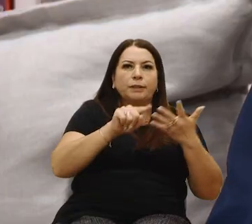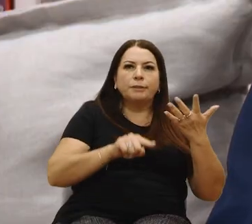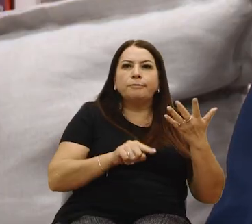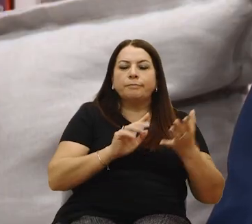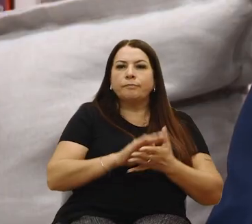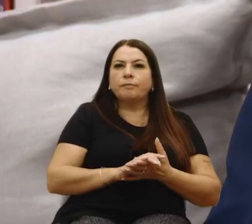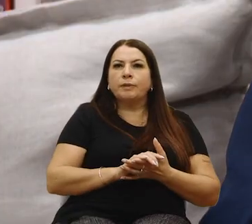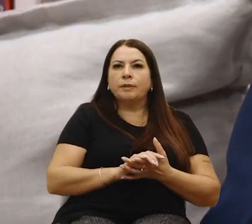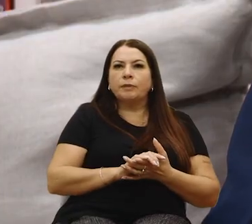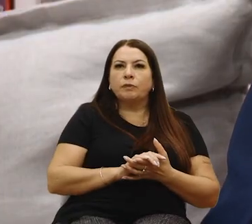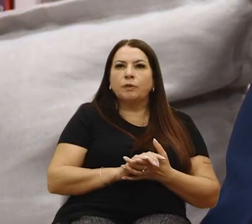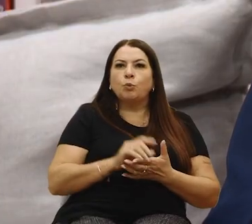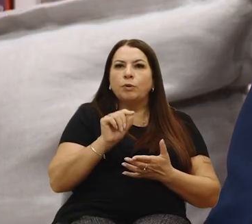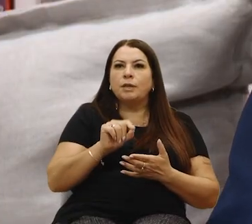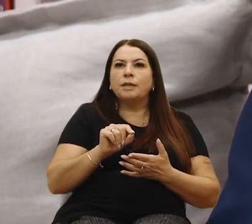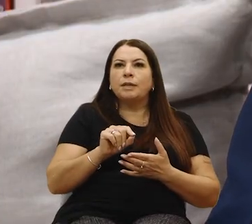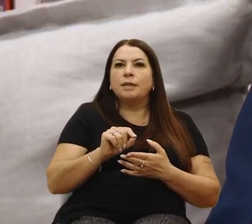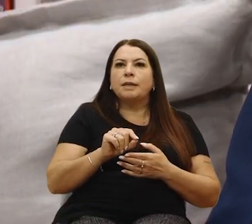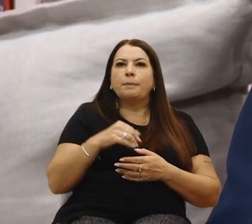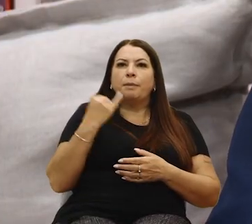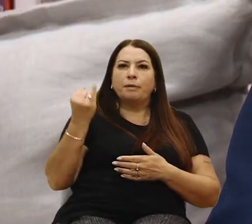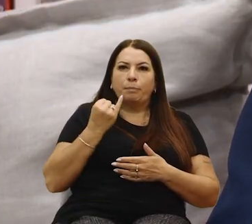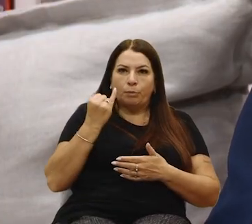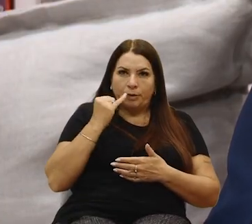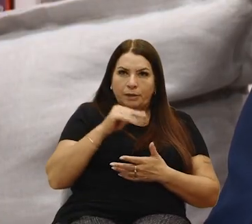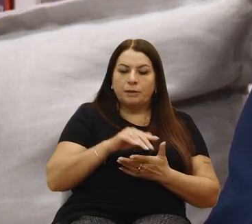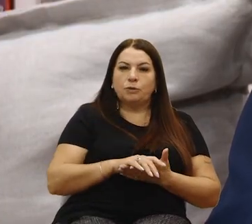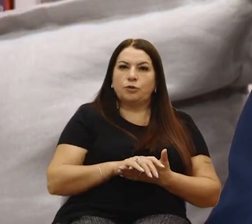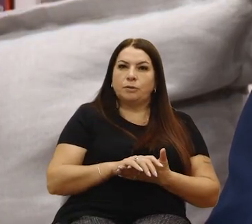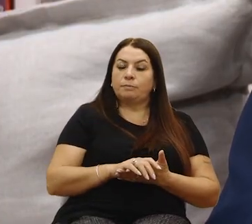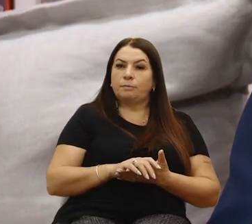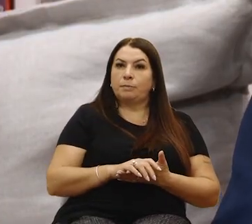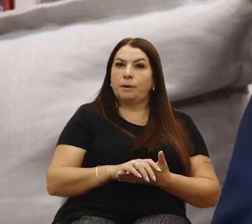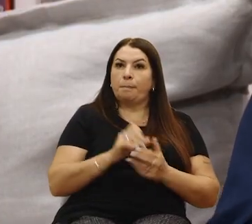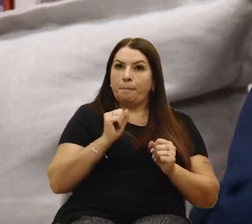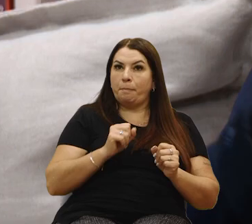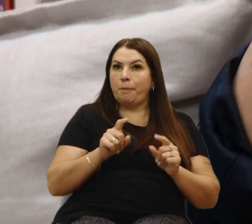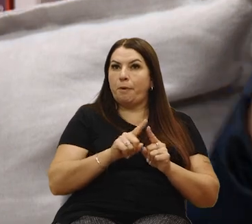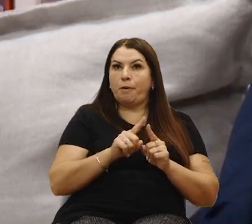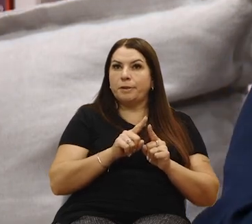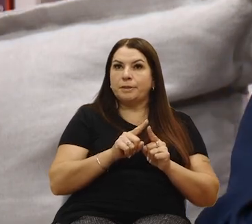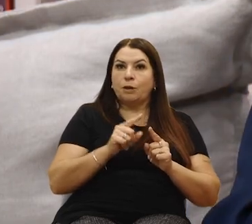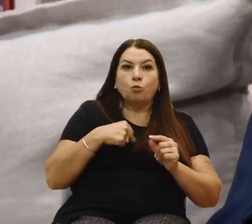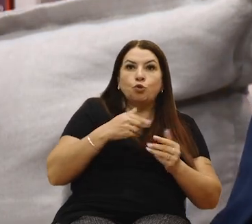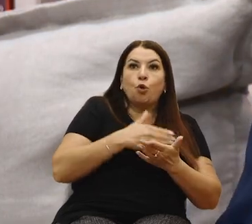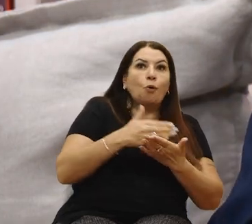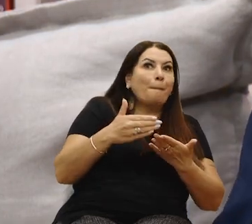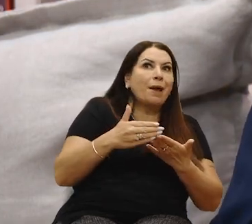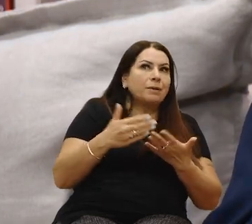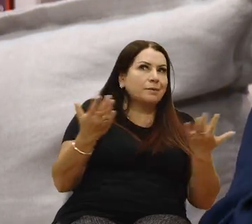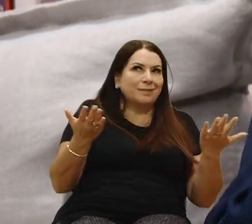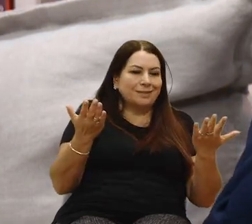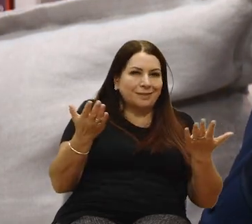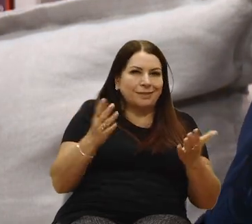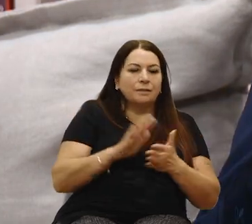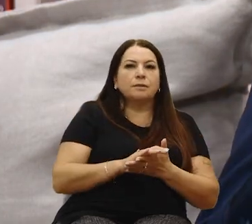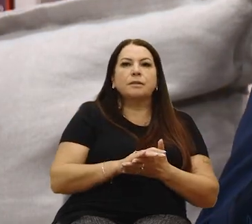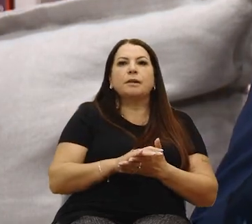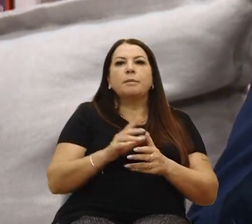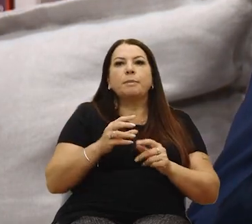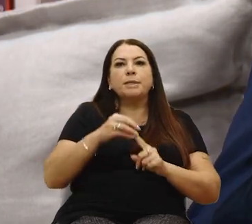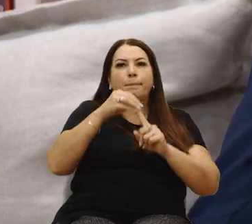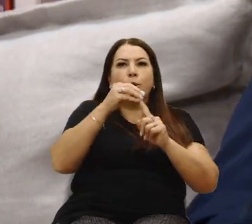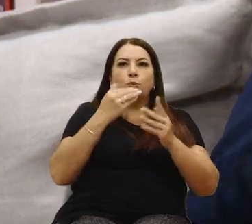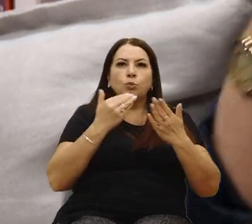fatores. O que é extremamente importante para que a gente possa... Da onde eu começo, né? Muitas vezes começa... A